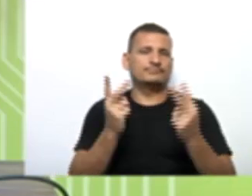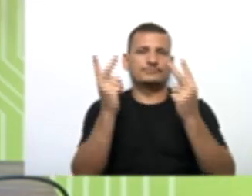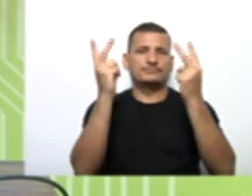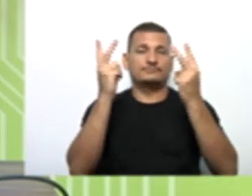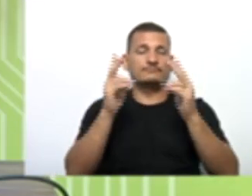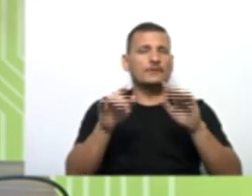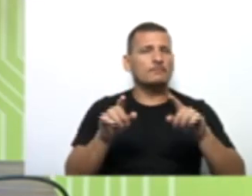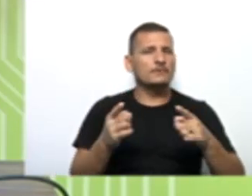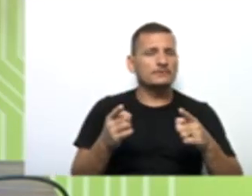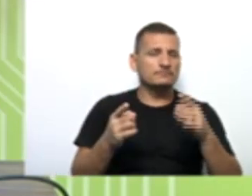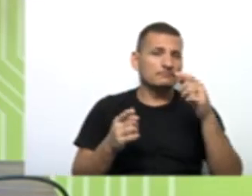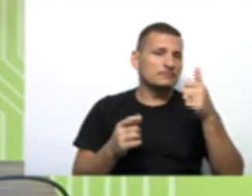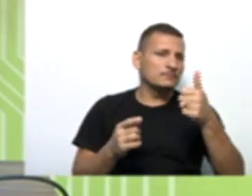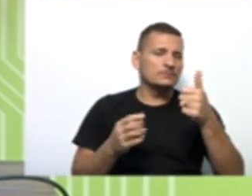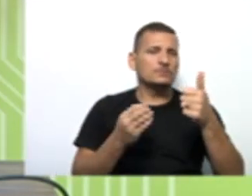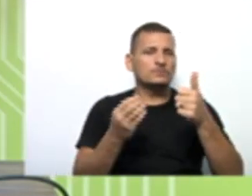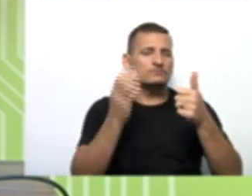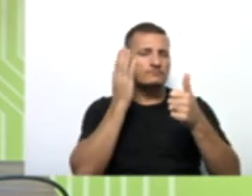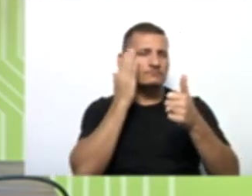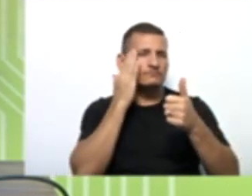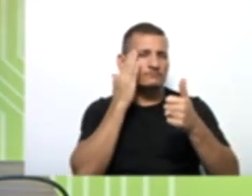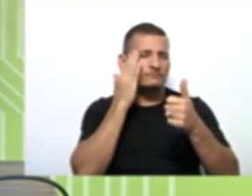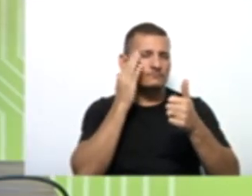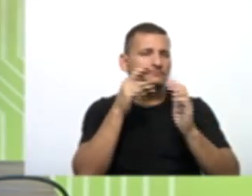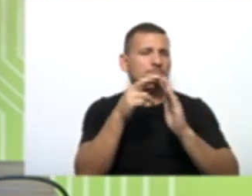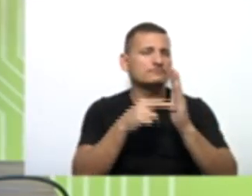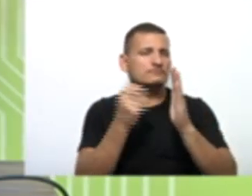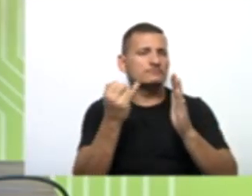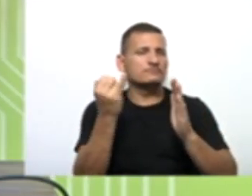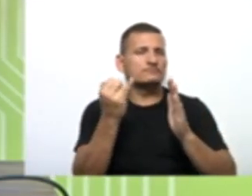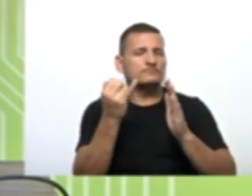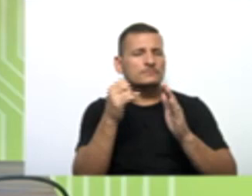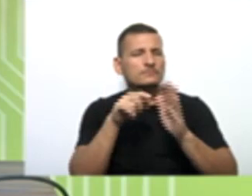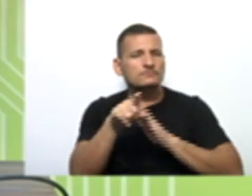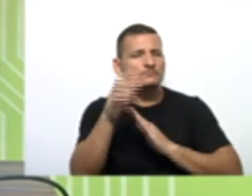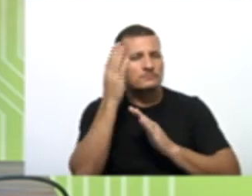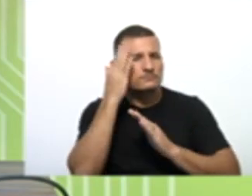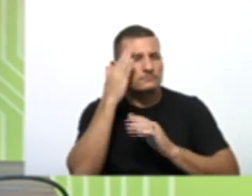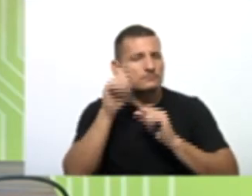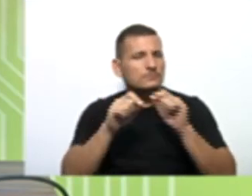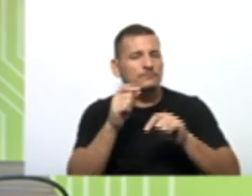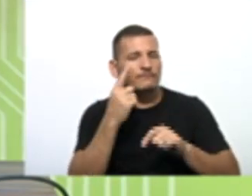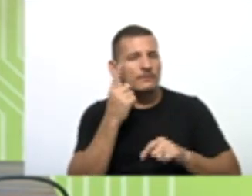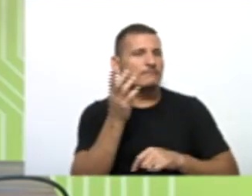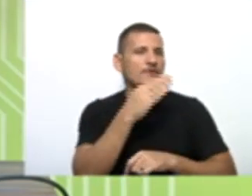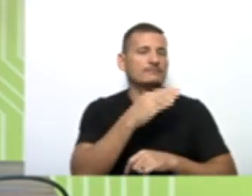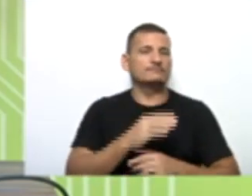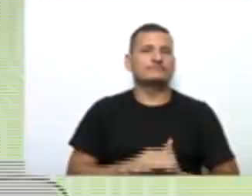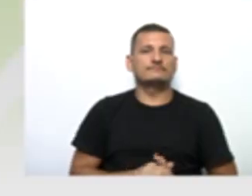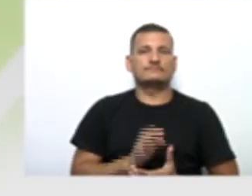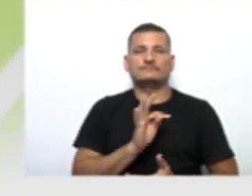como que essa regulamentação é importante, vamos saber o que faz um técnico em informática para a internet?